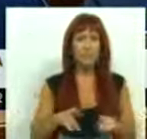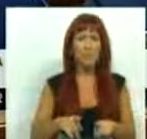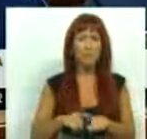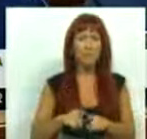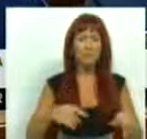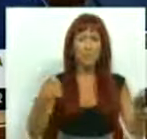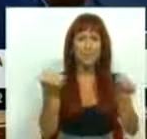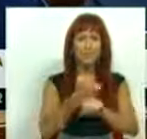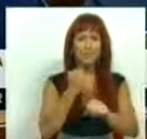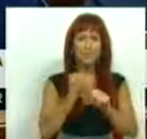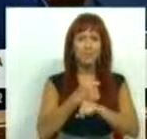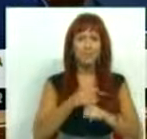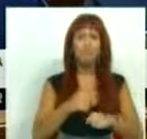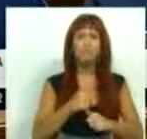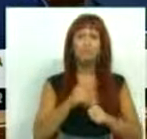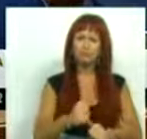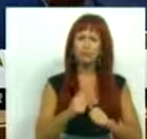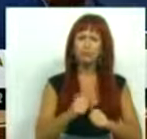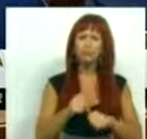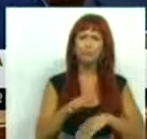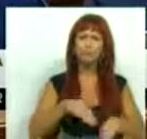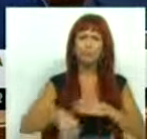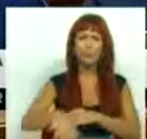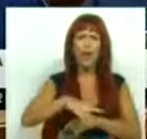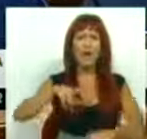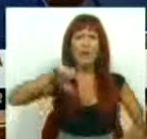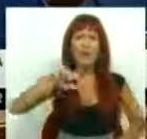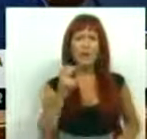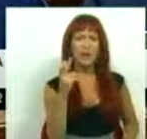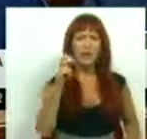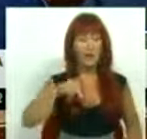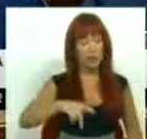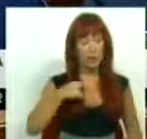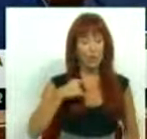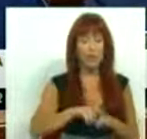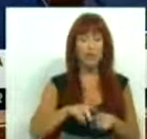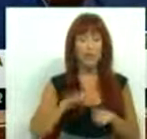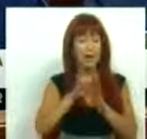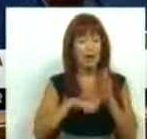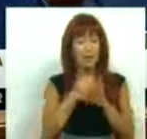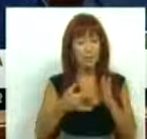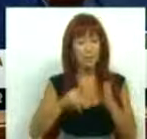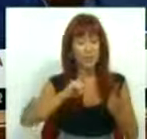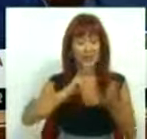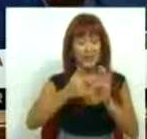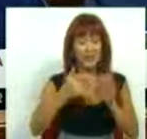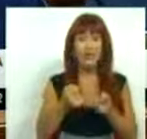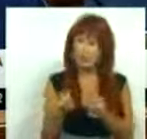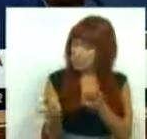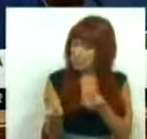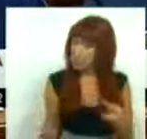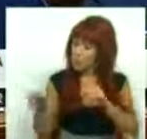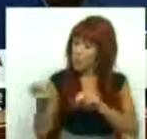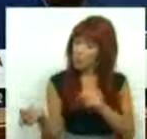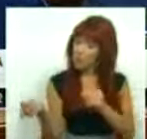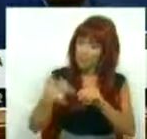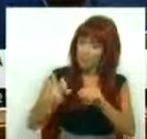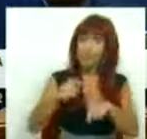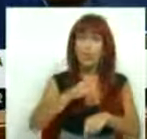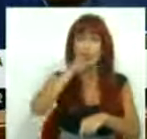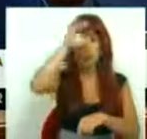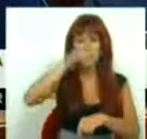o trabalho notável que tem sido feito no âmbito do CREN, quer na sua reprogramação técnica, mas também com esta novidade que o Sr. Ministro nos